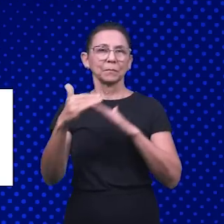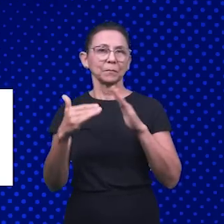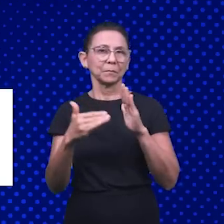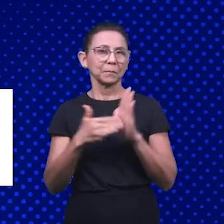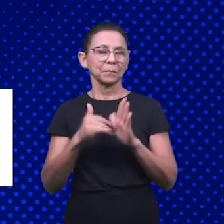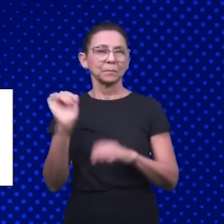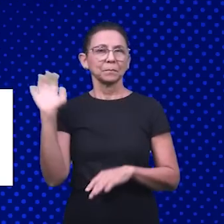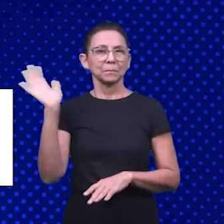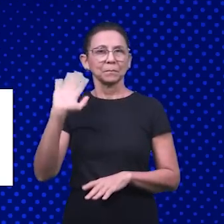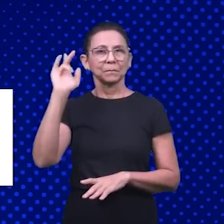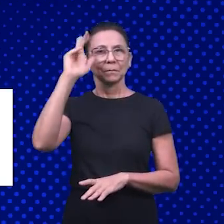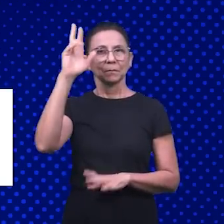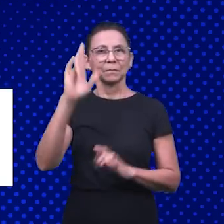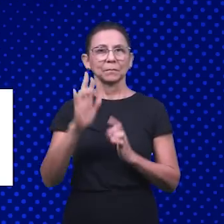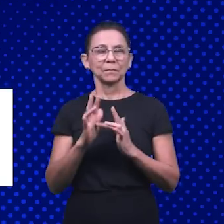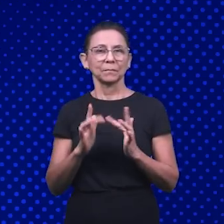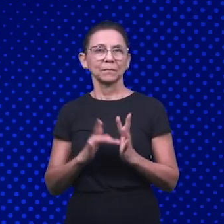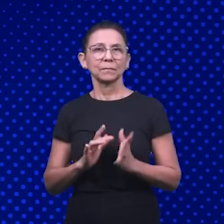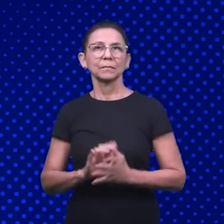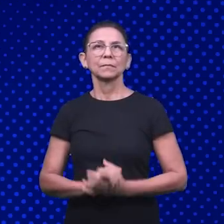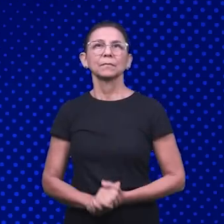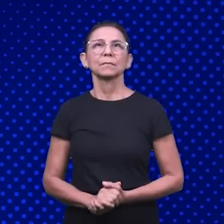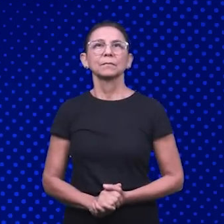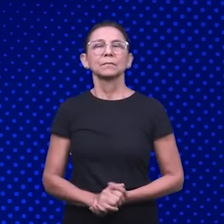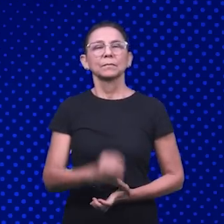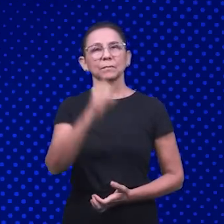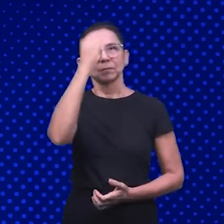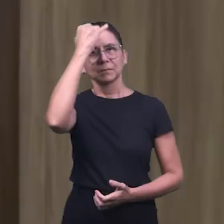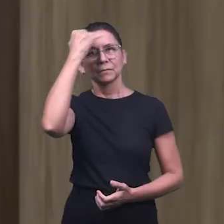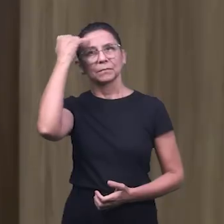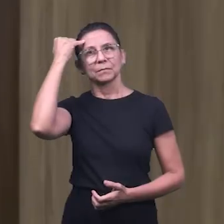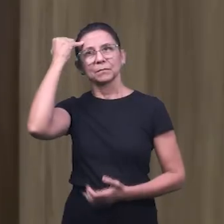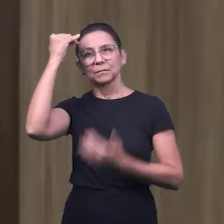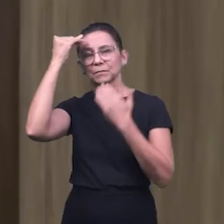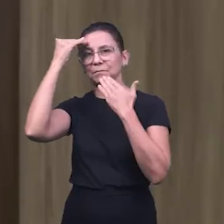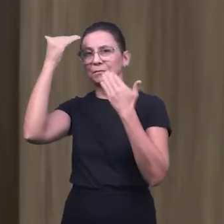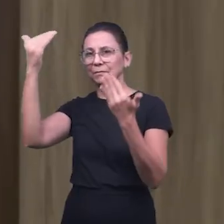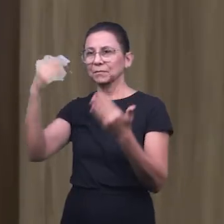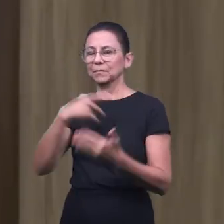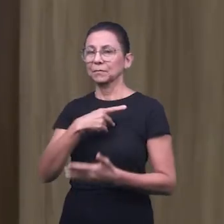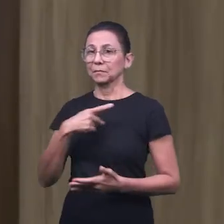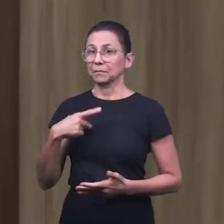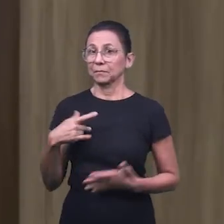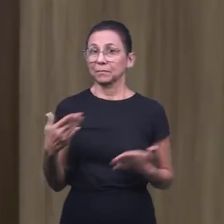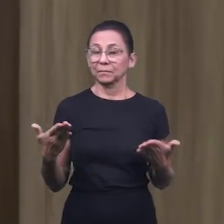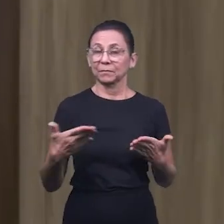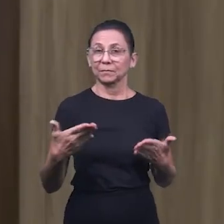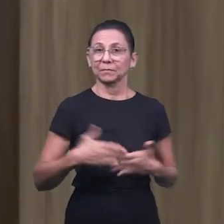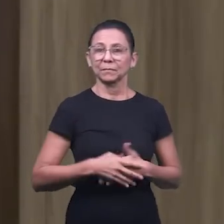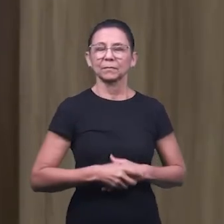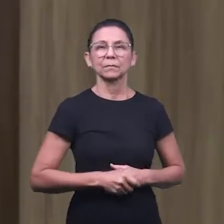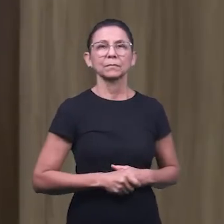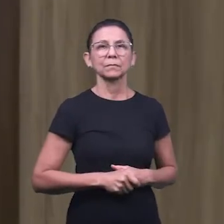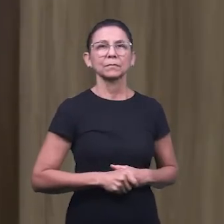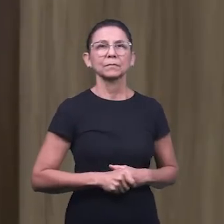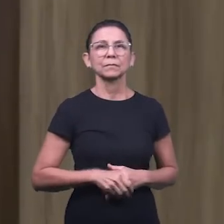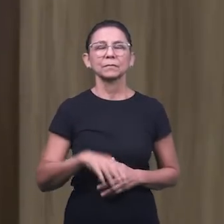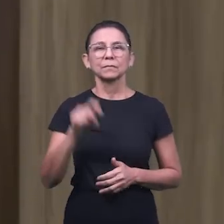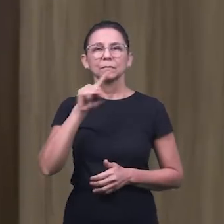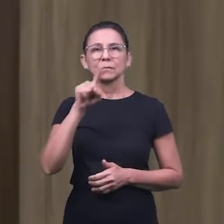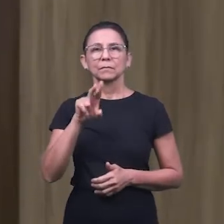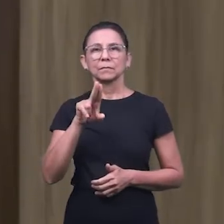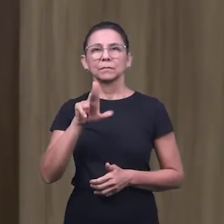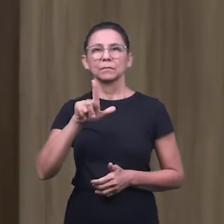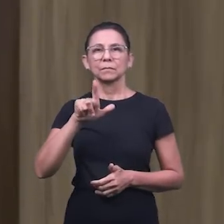todos e nos despedimos com a paz do Senhor Jesus. Jorge. Obrigado, pastor Elimar. Agora nós vamos falar com a nossa irmã